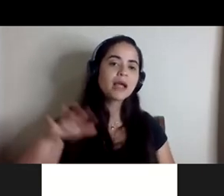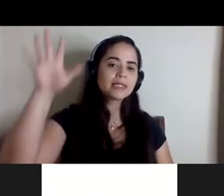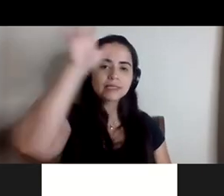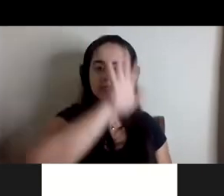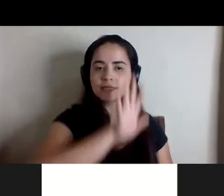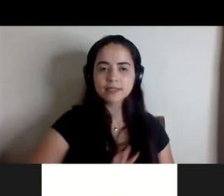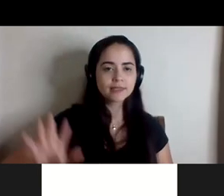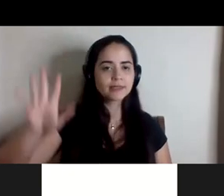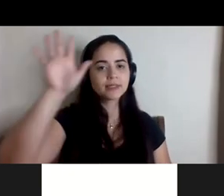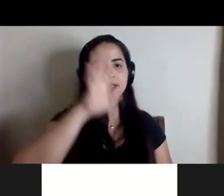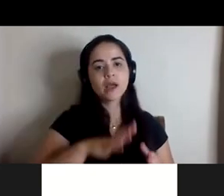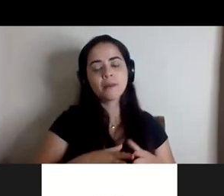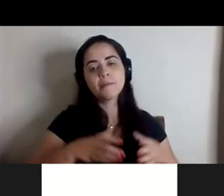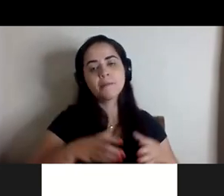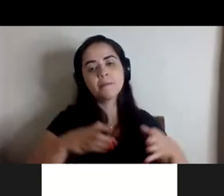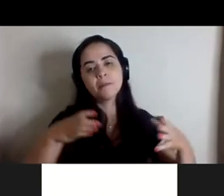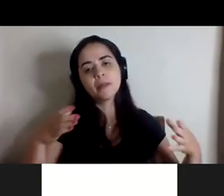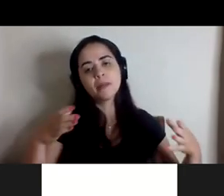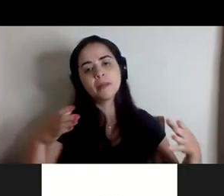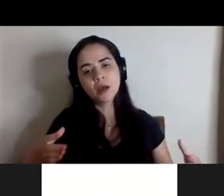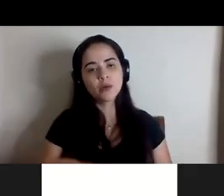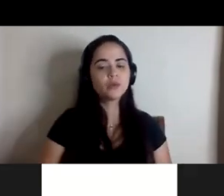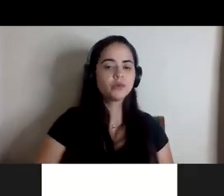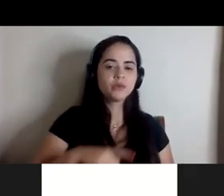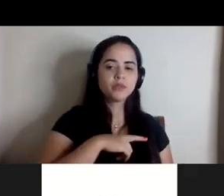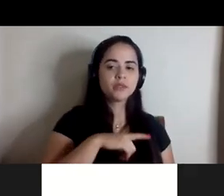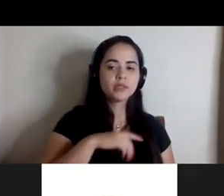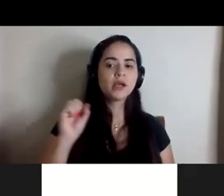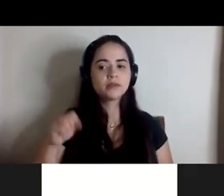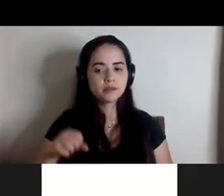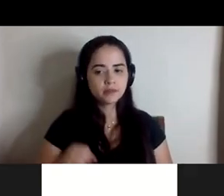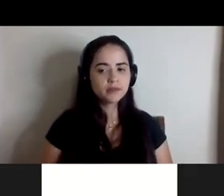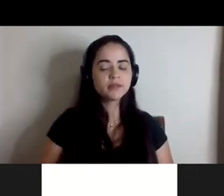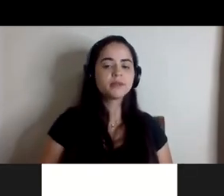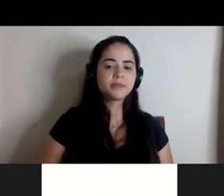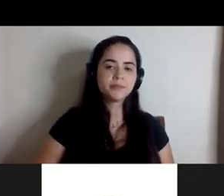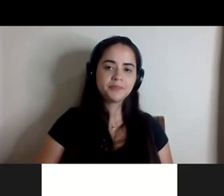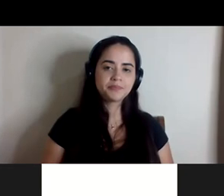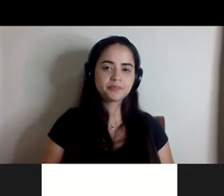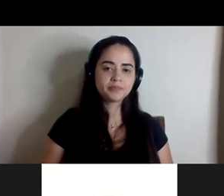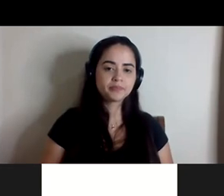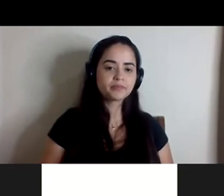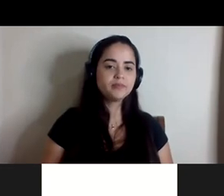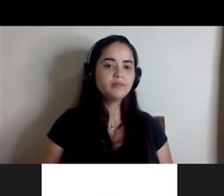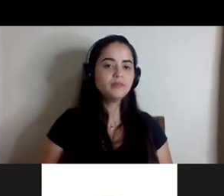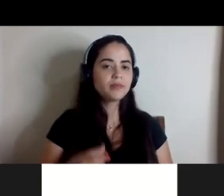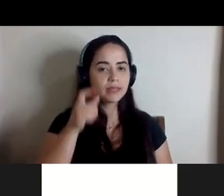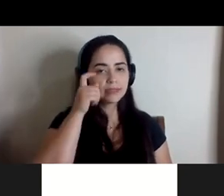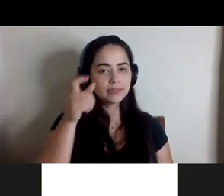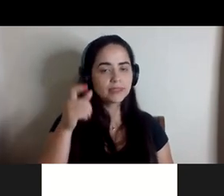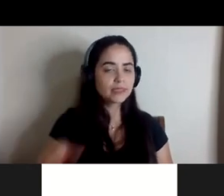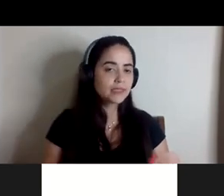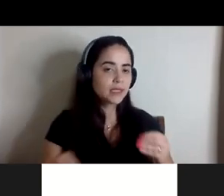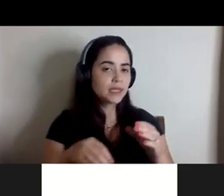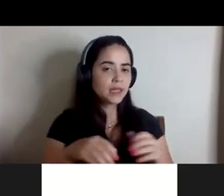teria uma capilaridade maior. Então, eu tenho, sim, ainda o interesse de fazer parte desse grupo,